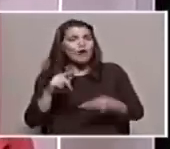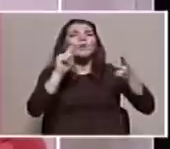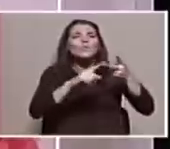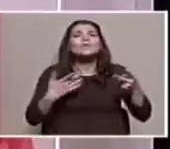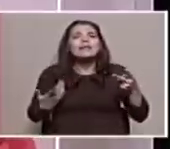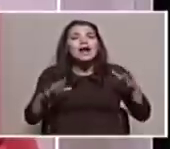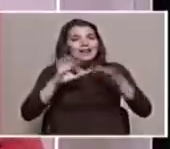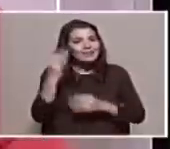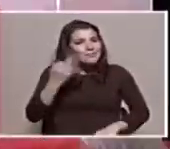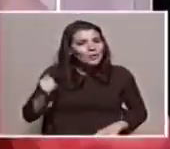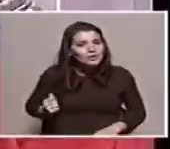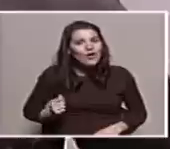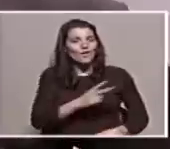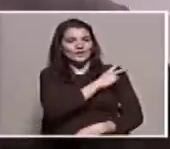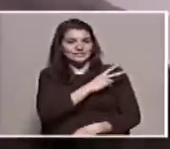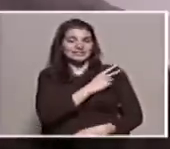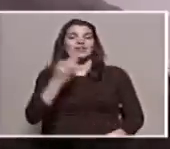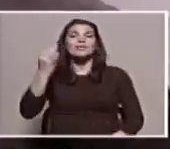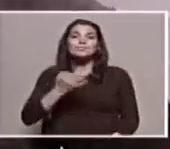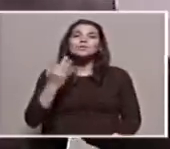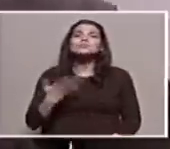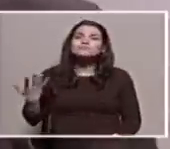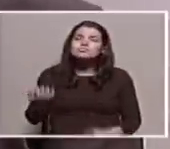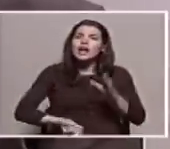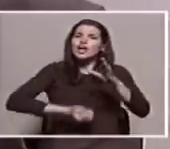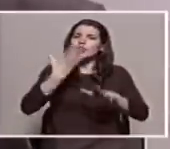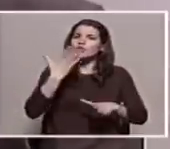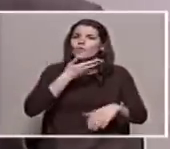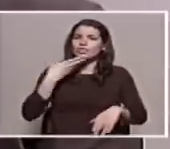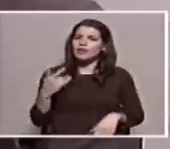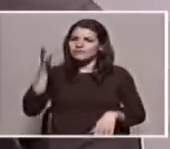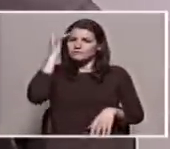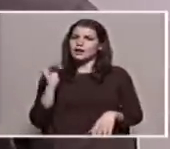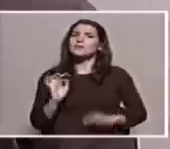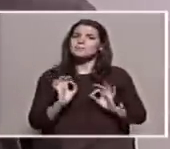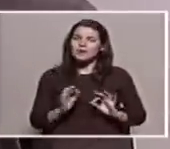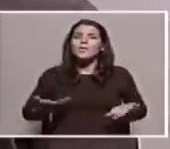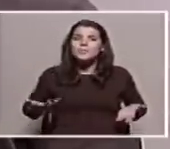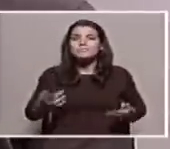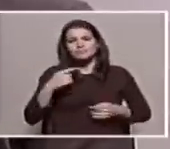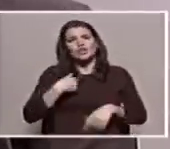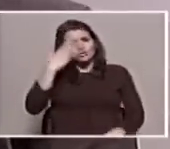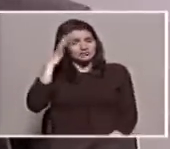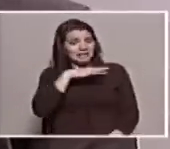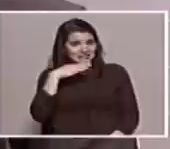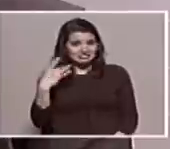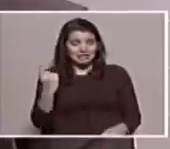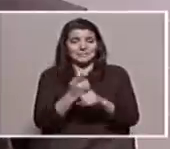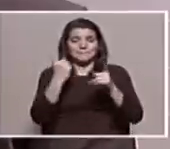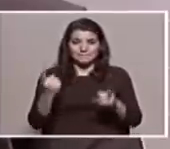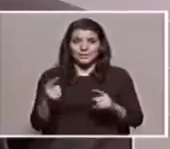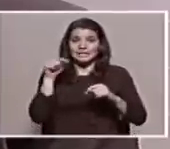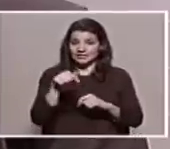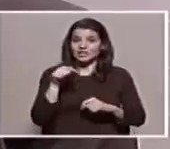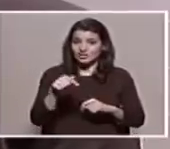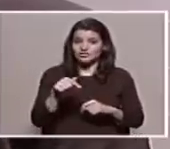tem a ver com o porto a Universidade do porto que criou uma ferramenta extraordinária esta ferramenta eu acho a engraçado porque é uma ferramenta que